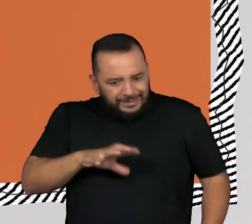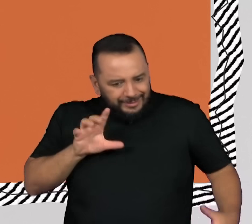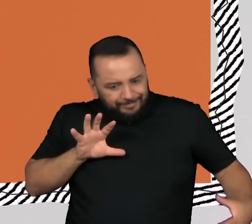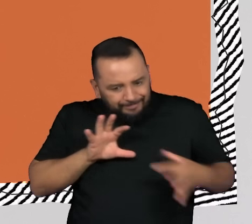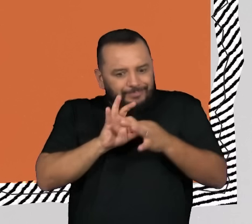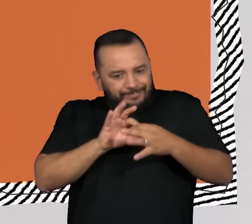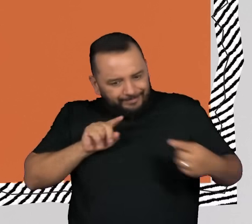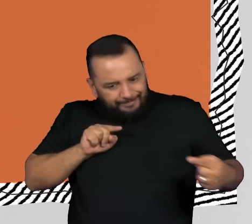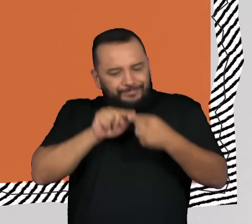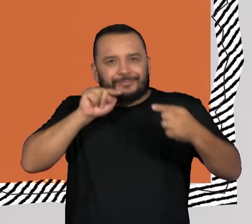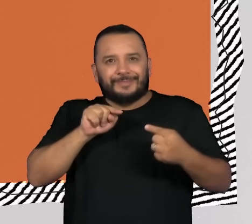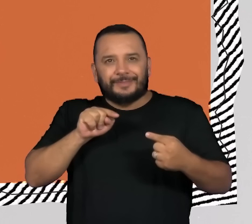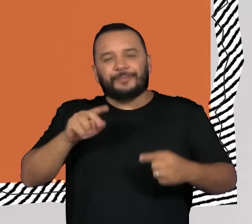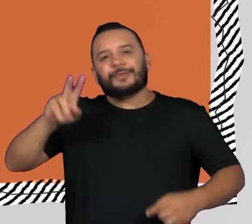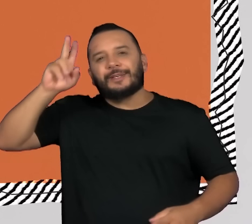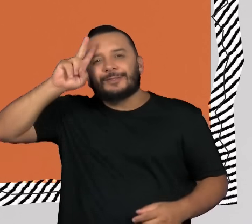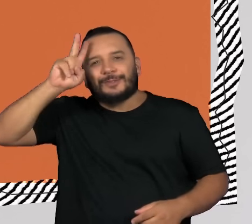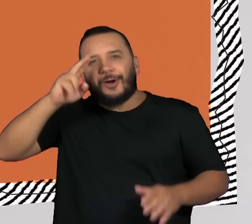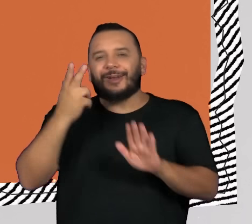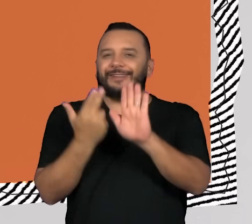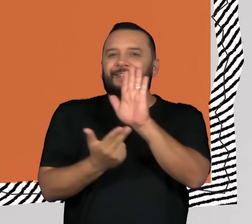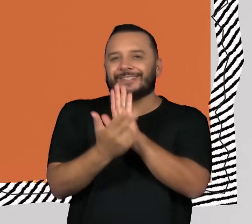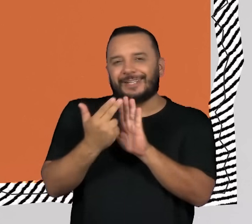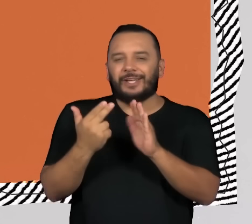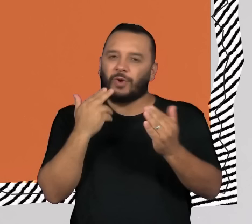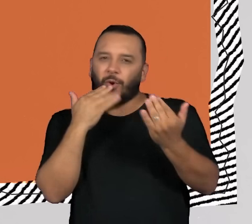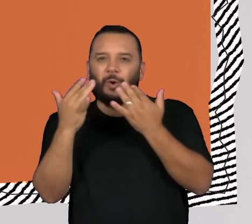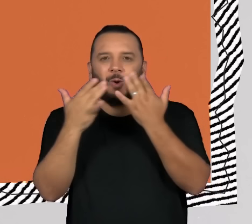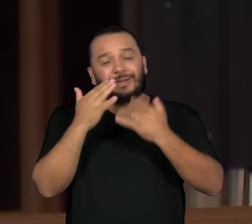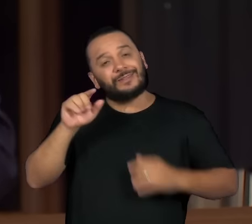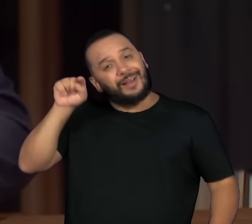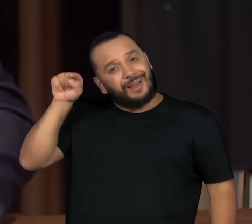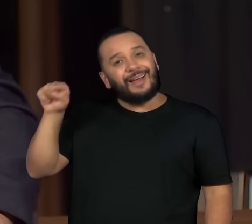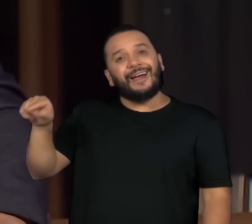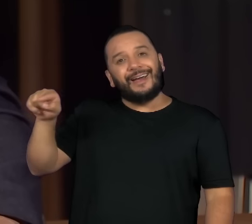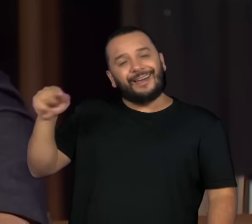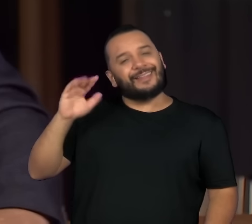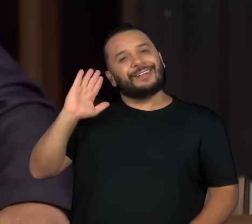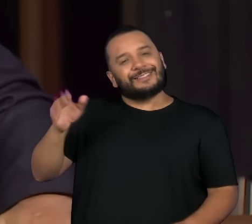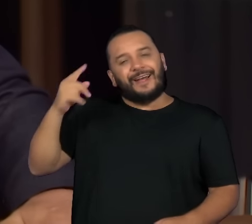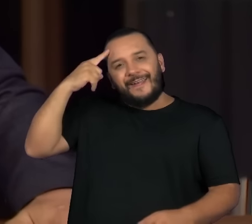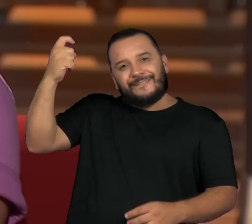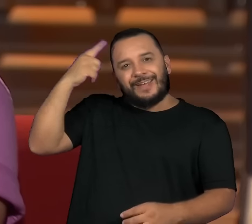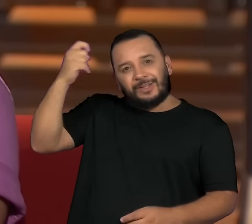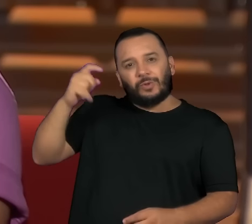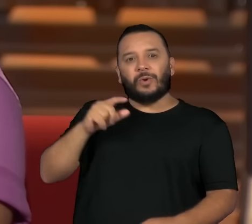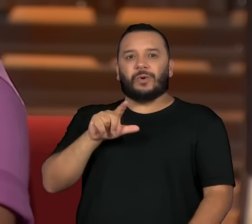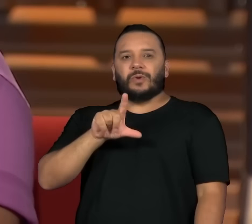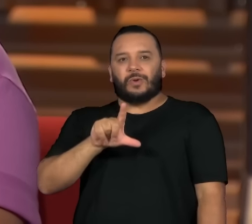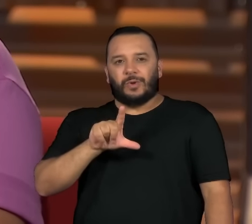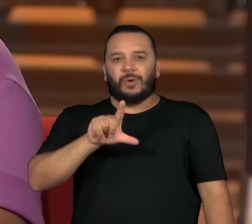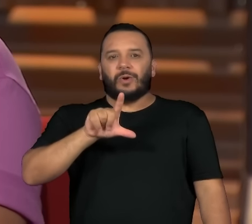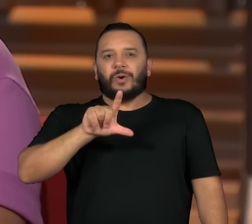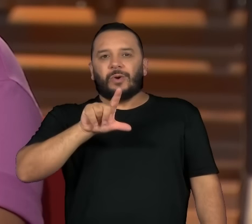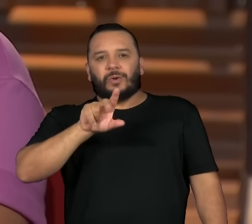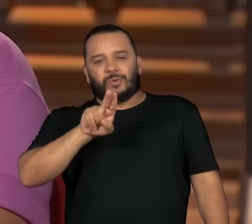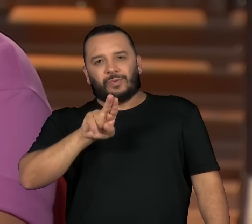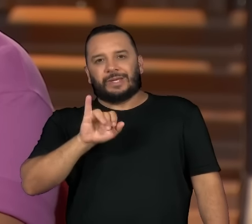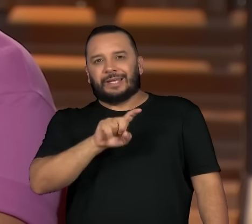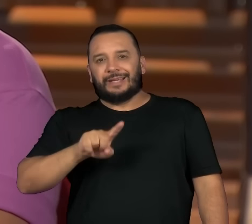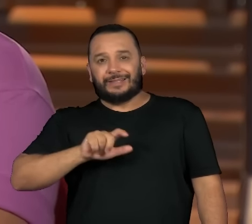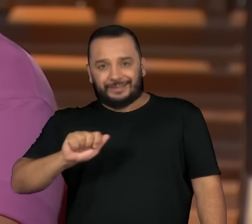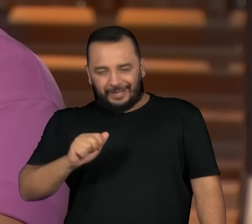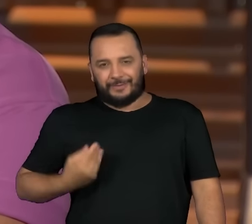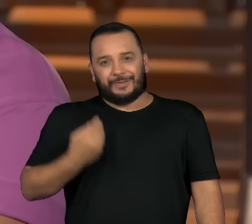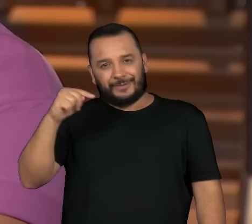desenhos, as cores, tudo saiu da cabeça dela, talentosa, premiadíssima, Luísa de Souza, a Ilustra Lu, que está